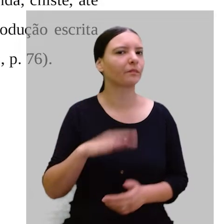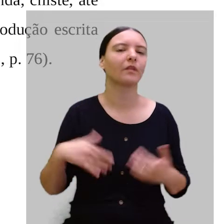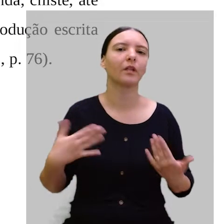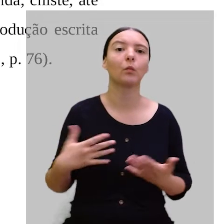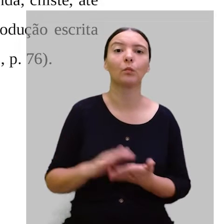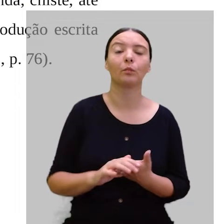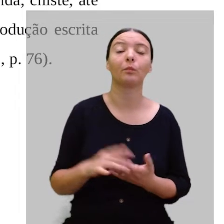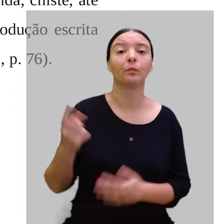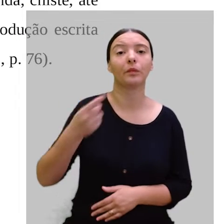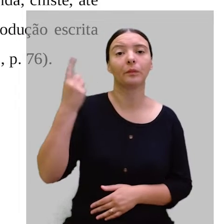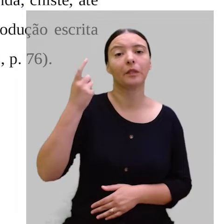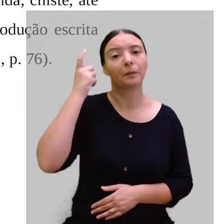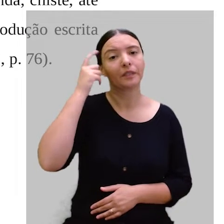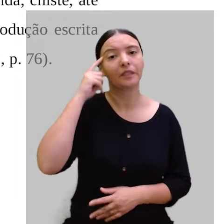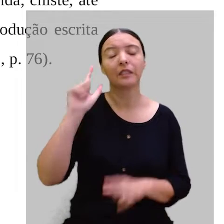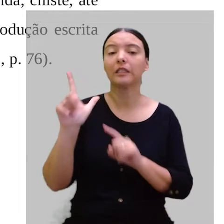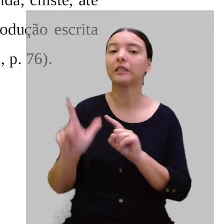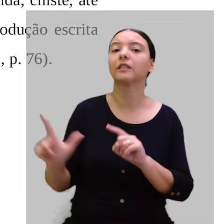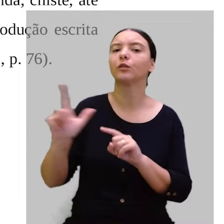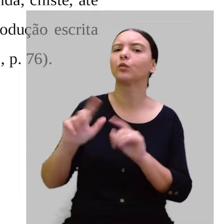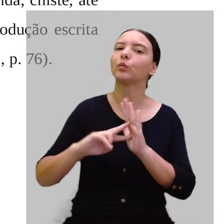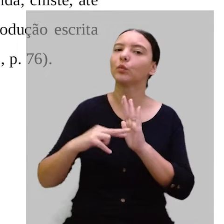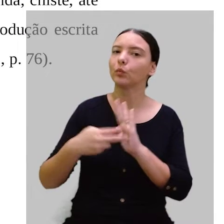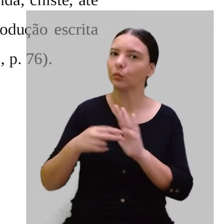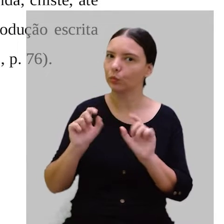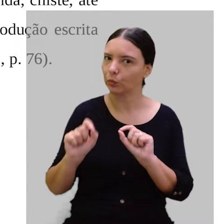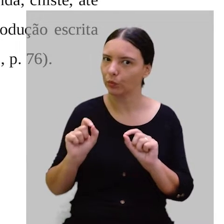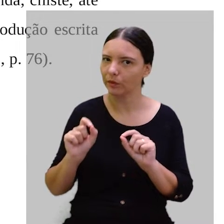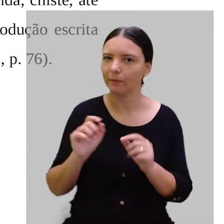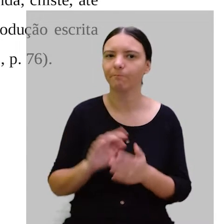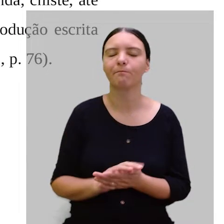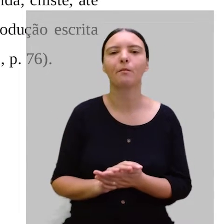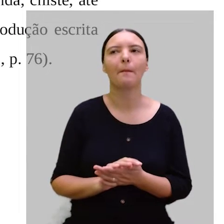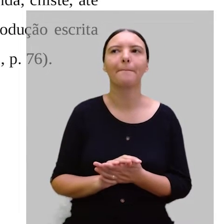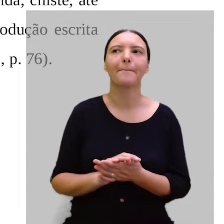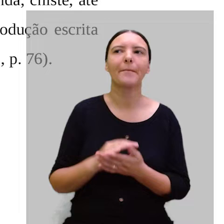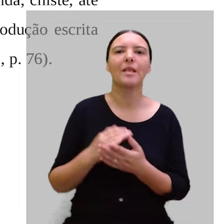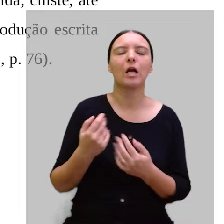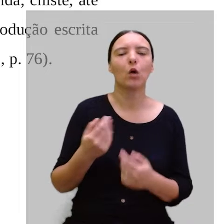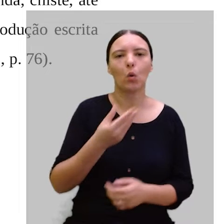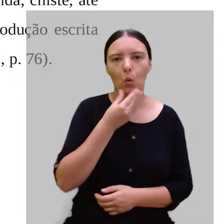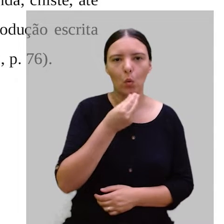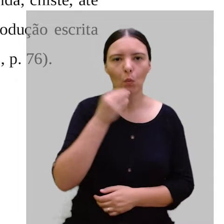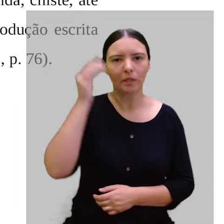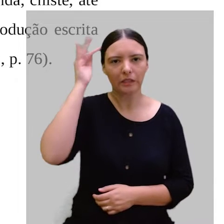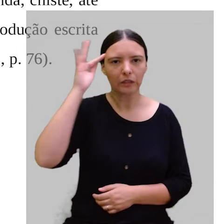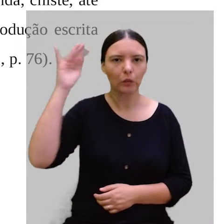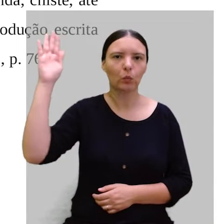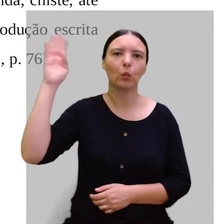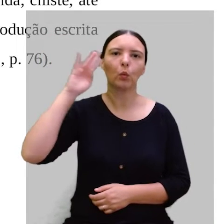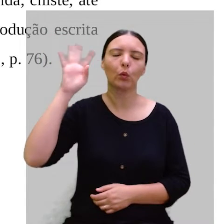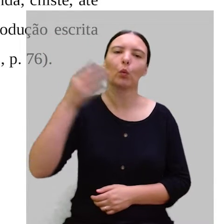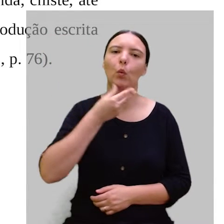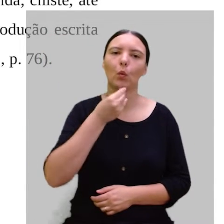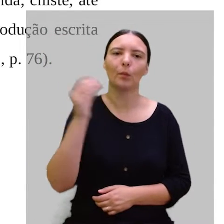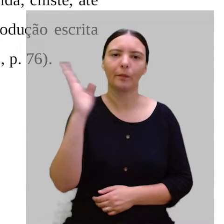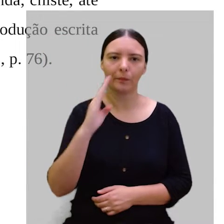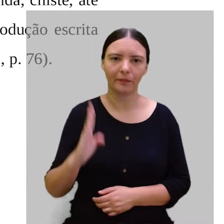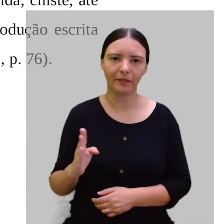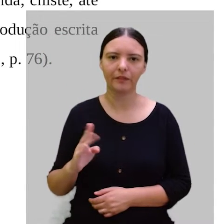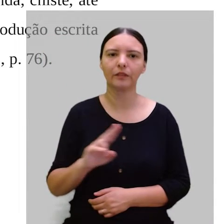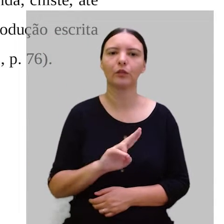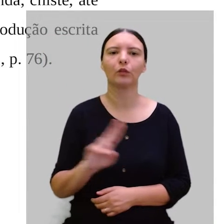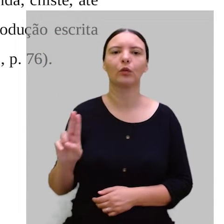o que eu estou chamando de literatura, tá? Que é algo próximo de uma definição dada por um teórico, por um crítico brasileiro, chamado